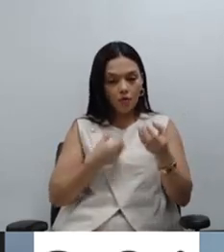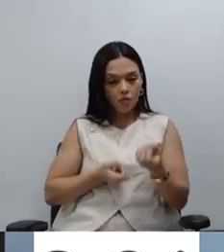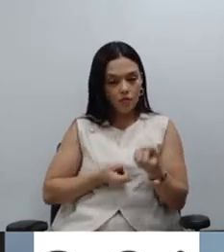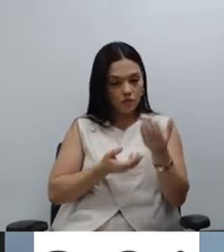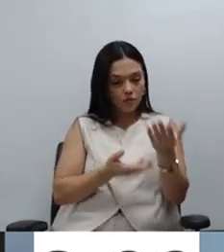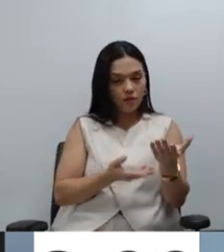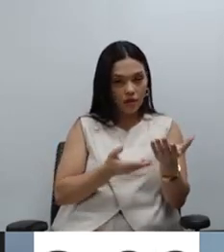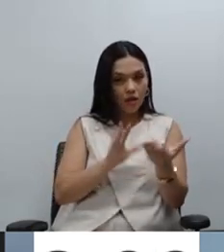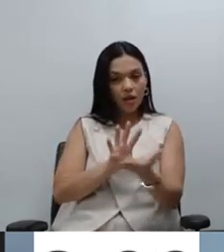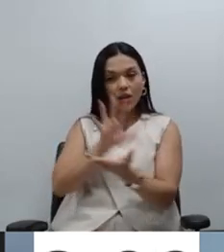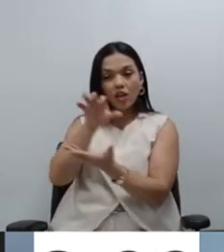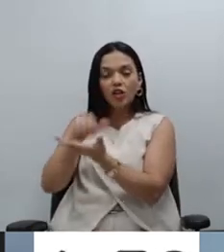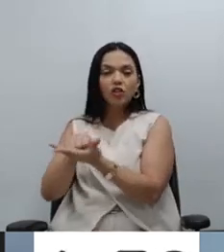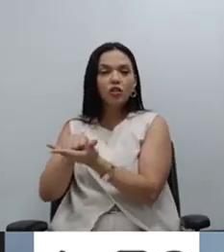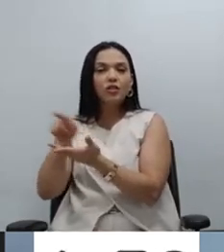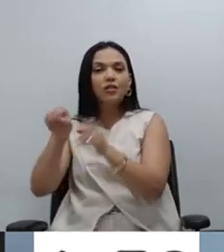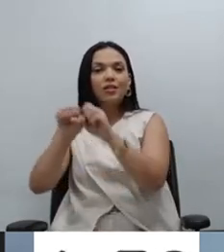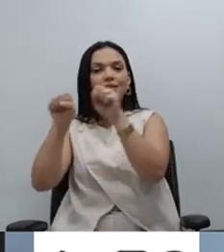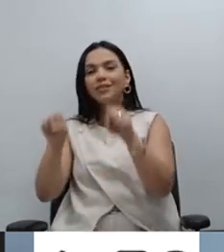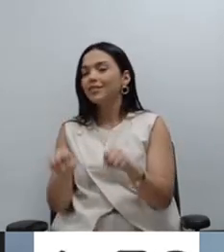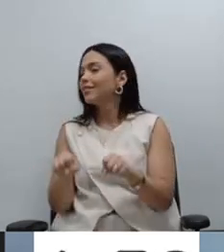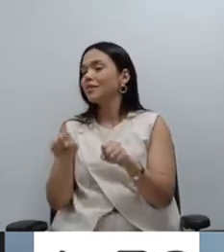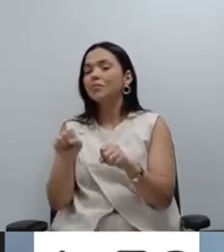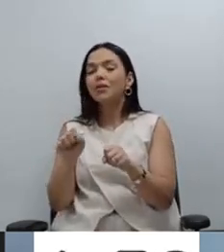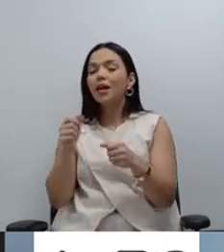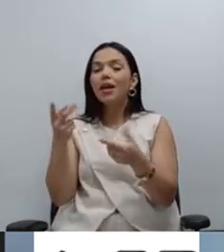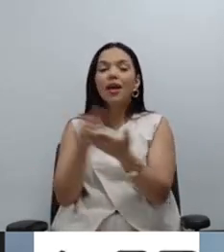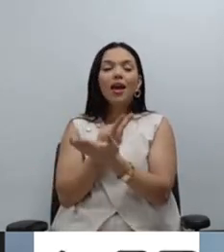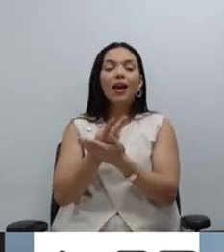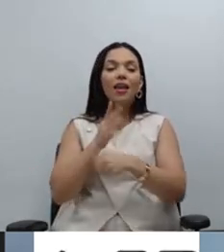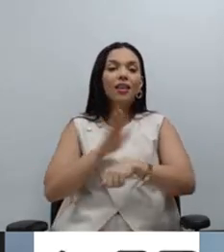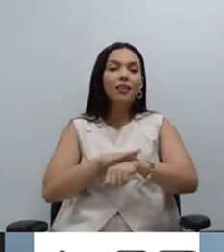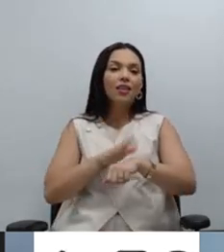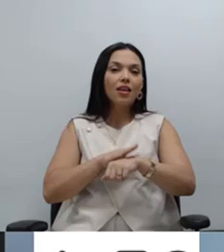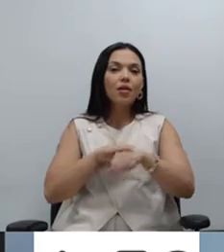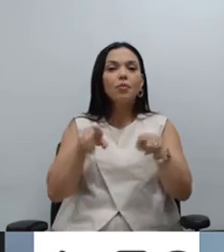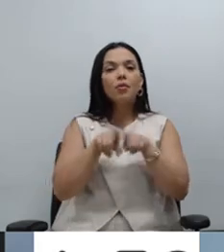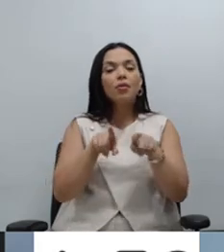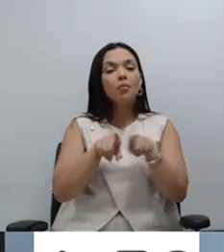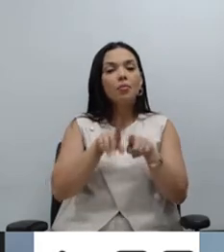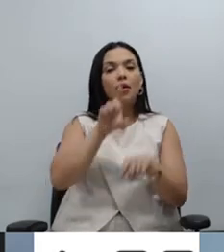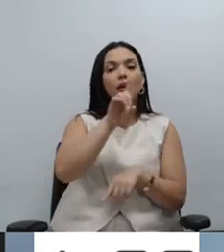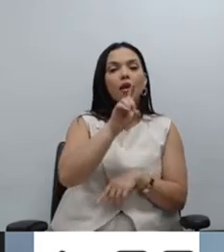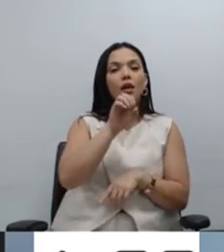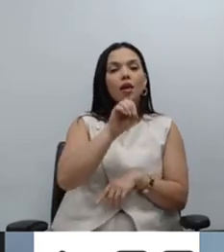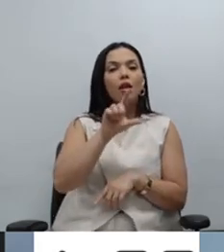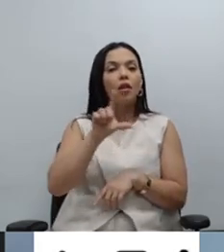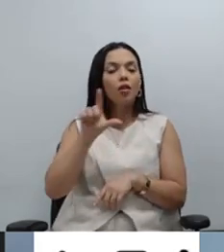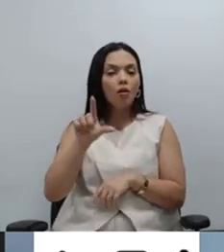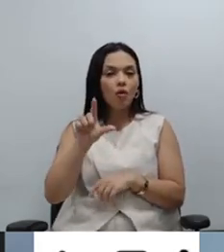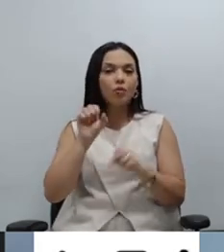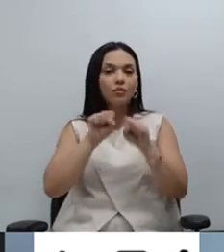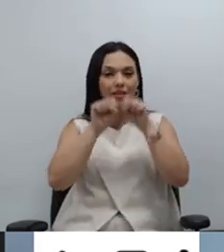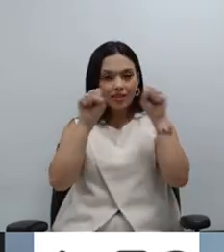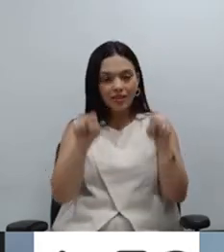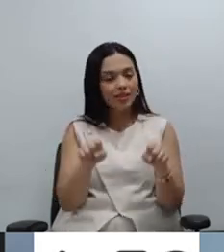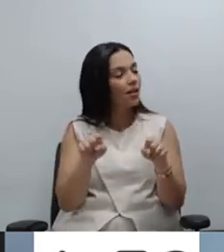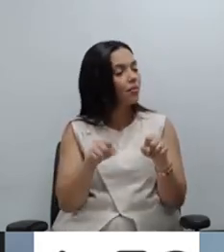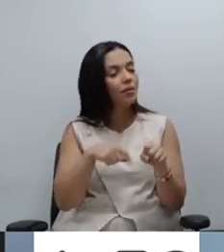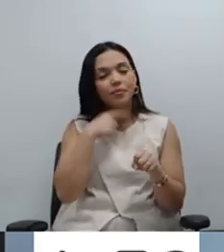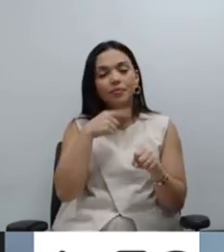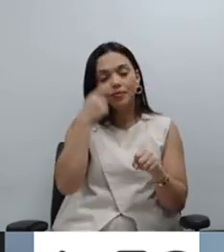está sendo registrado, não só no formulário da ouvidoria, mas também no sistema DOL. E, inclusive, também, se a gente